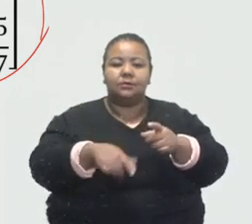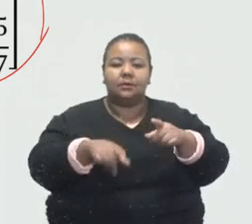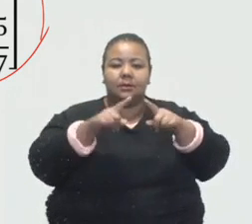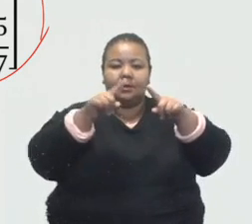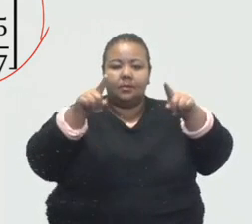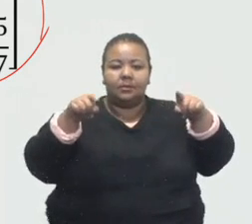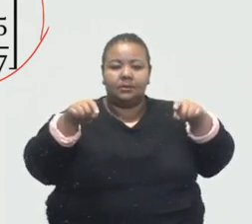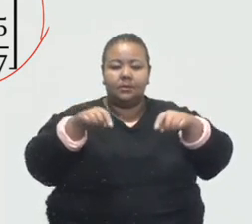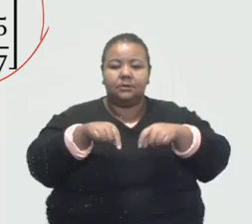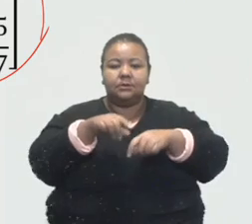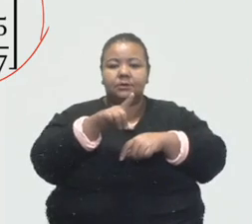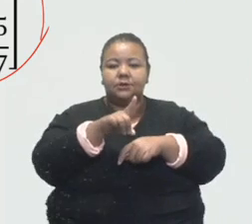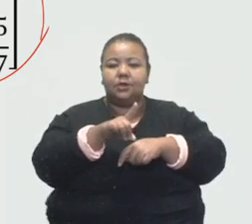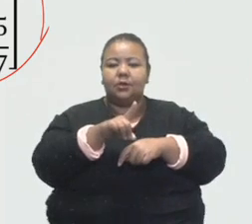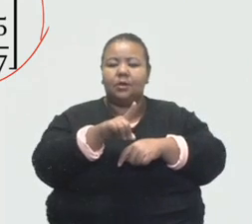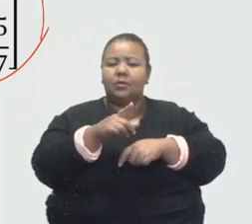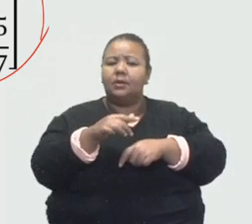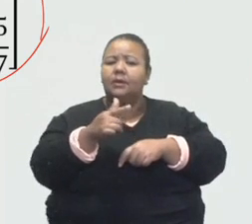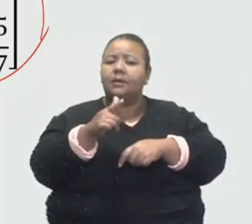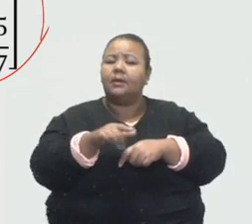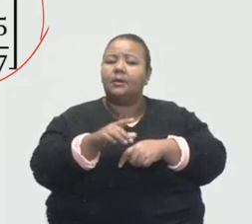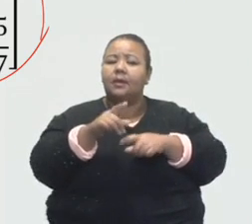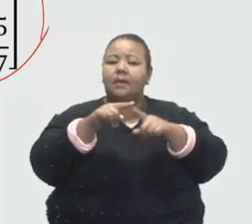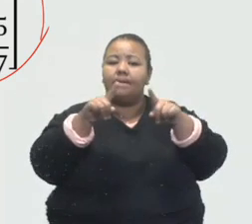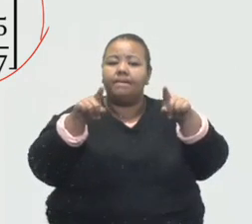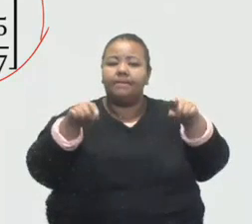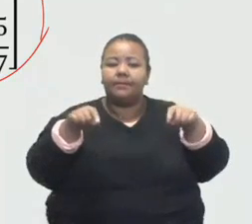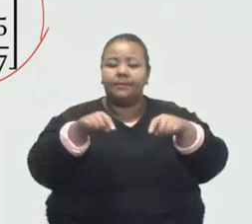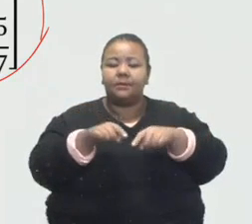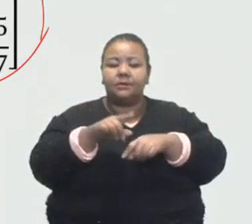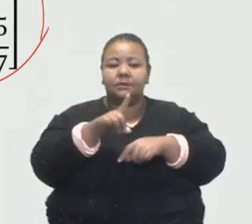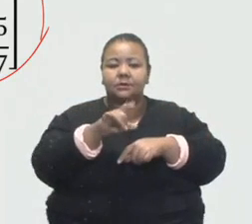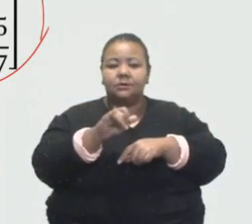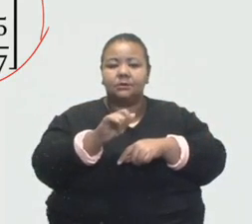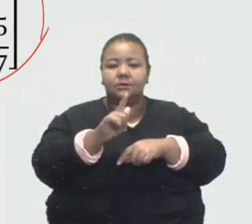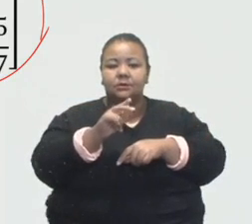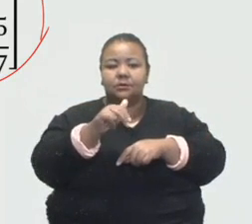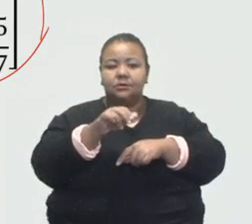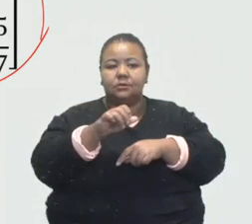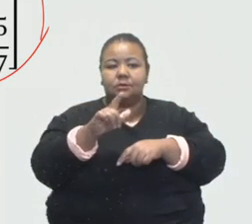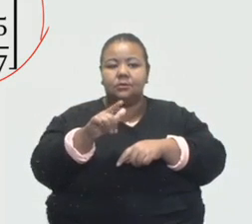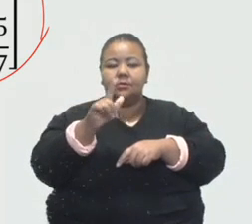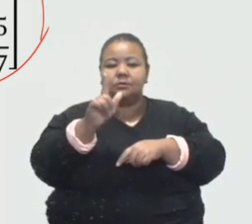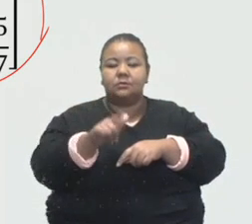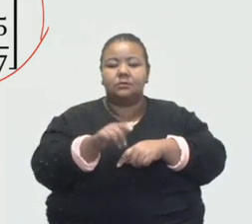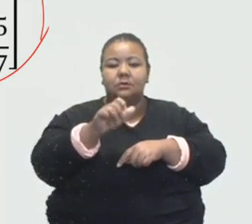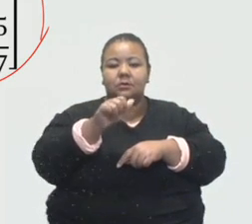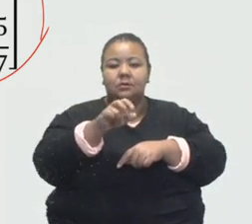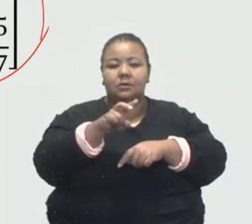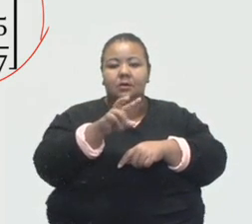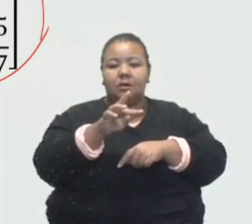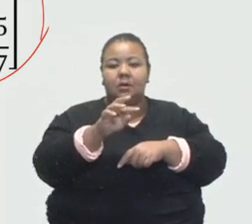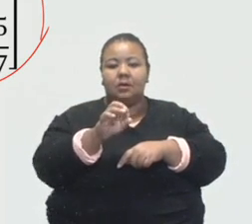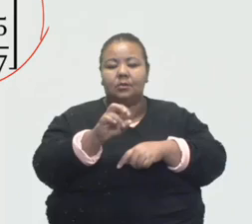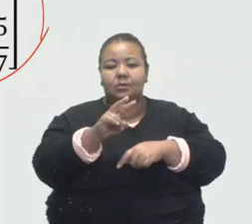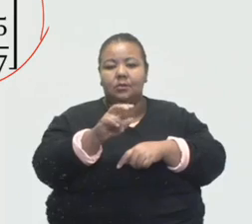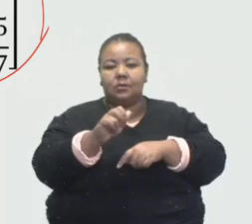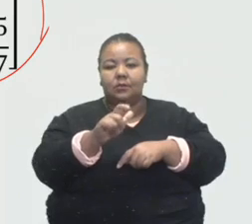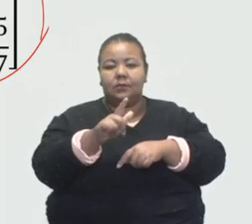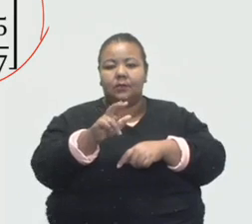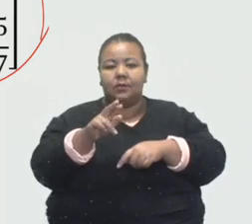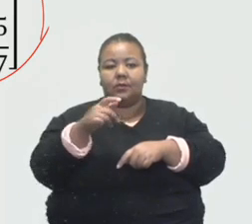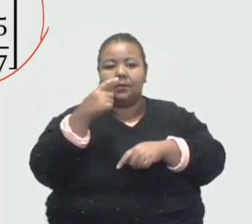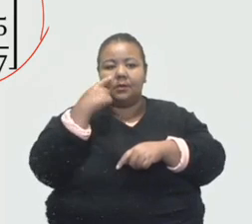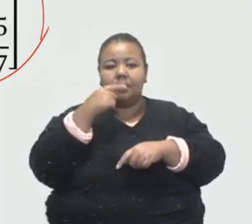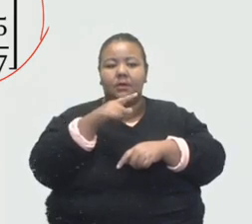diagonal. O que é a matriz diagonal? A matriz diagonal, ela é dada pelos autovalores na matriz diagonal. Então, na diagonal